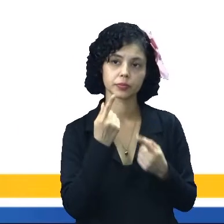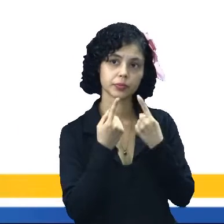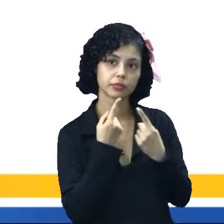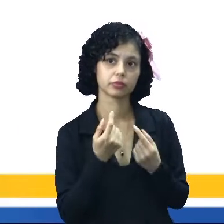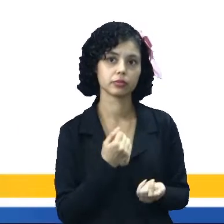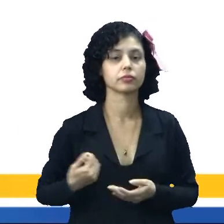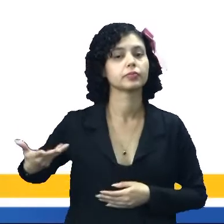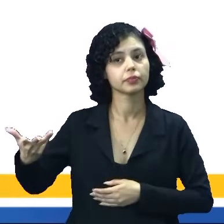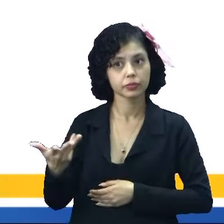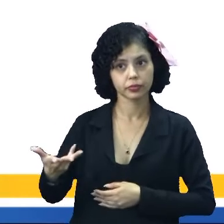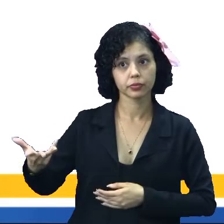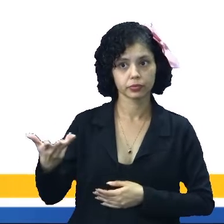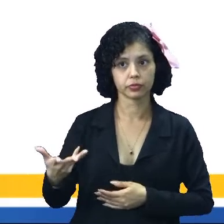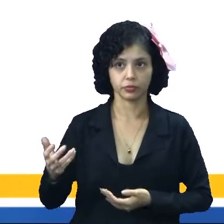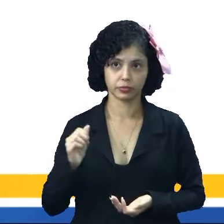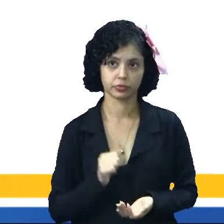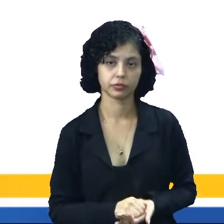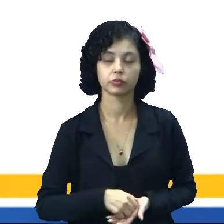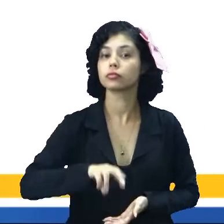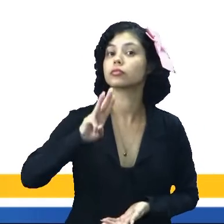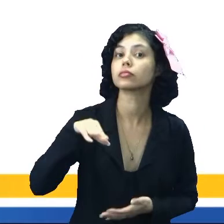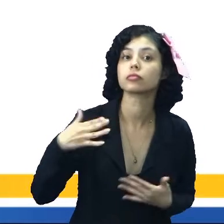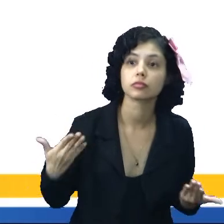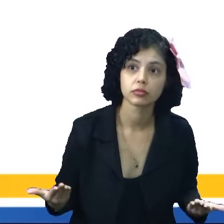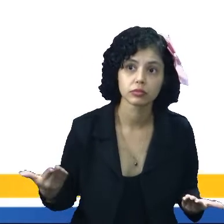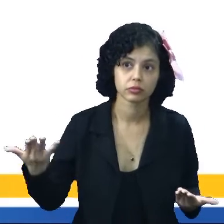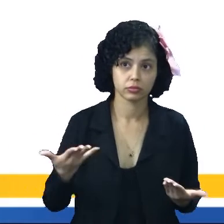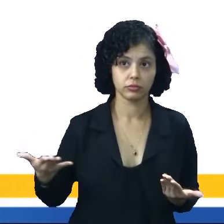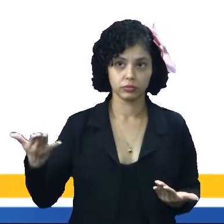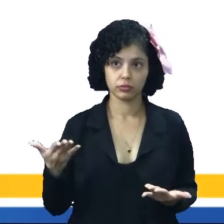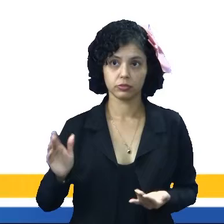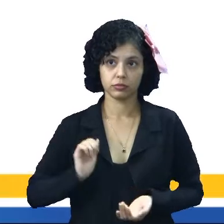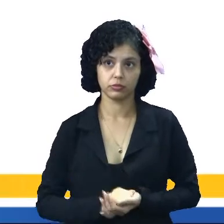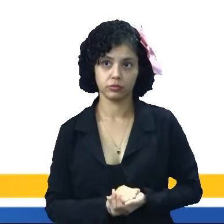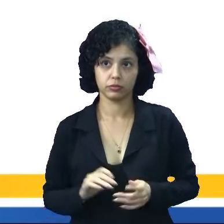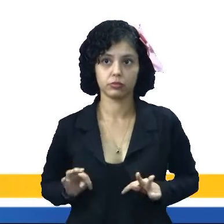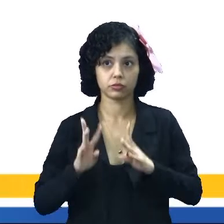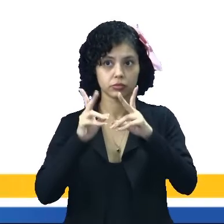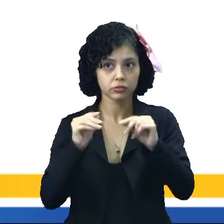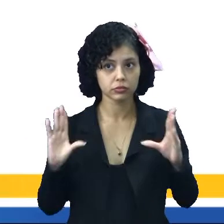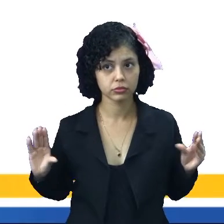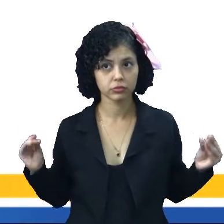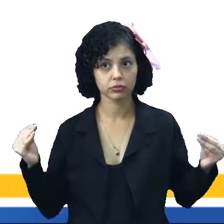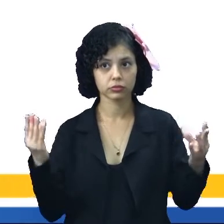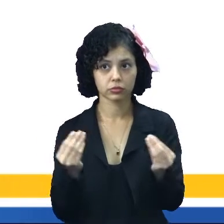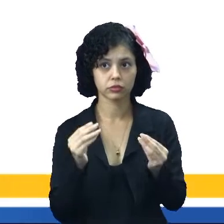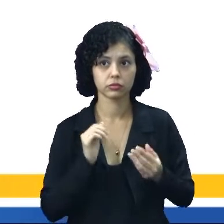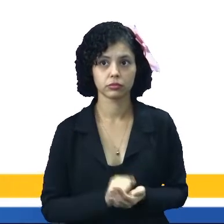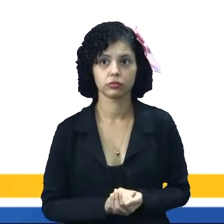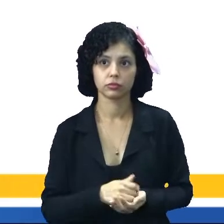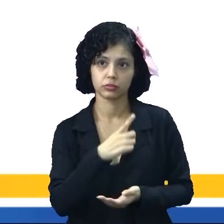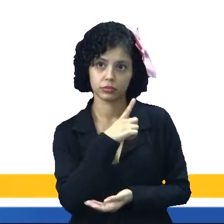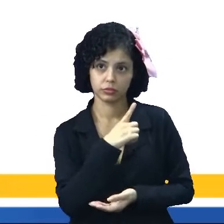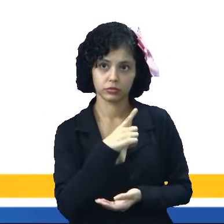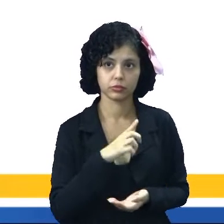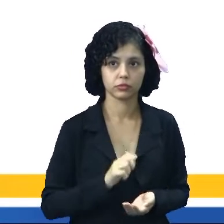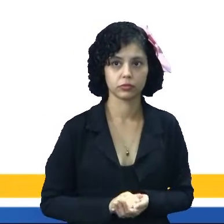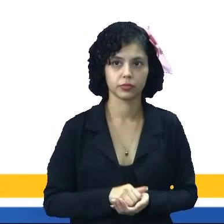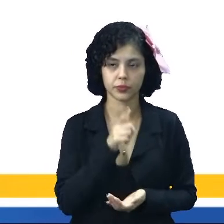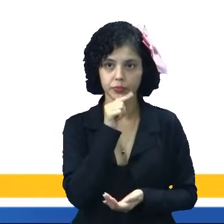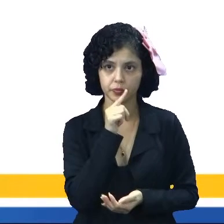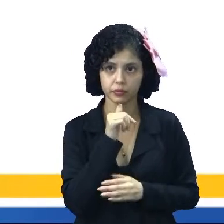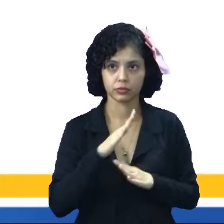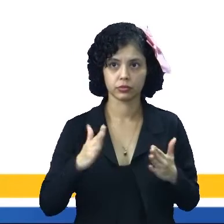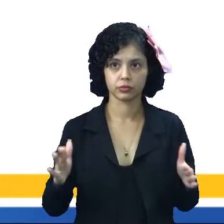é a respeito das bases. Quem são as bases? As bases são todas as substâncias que